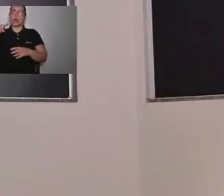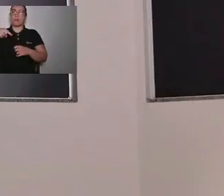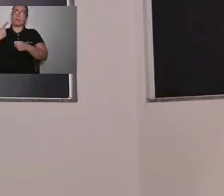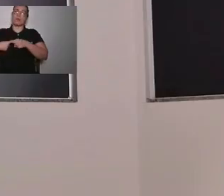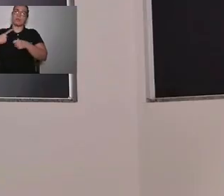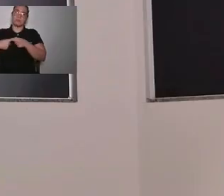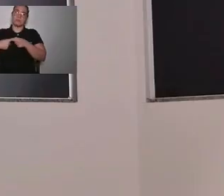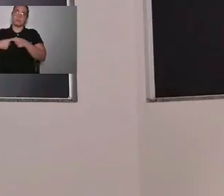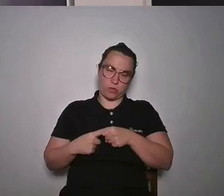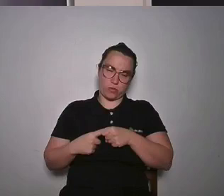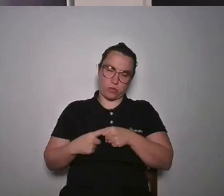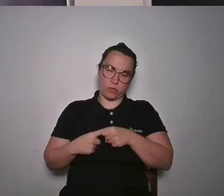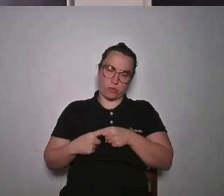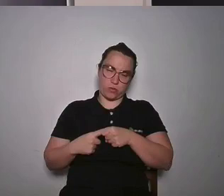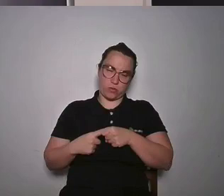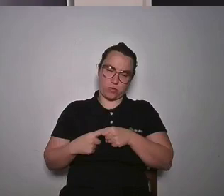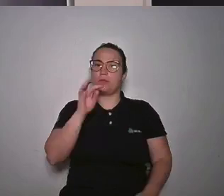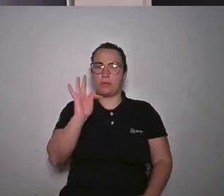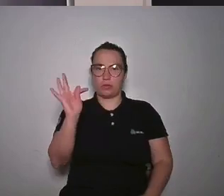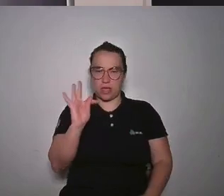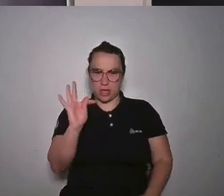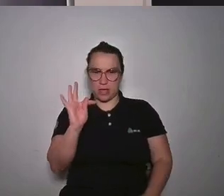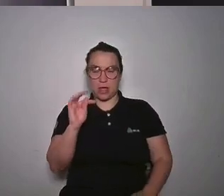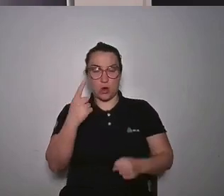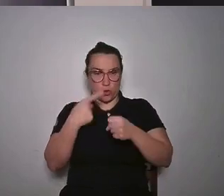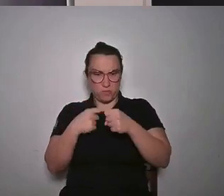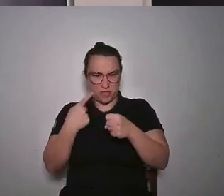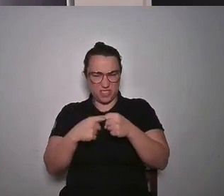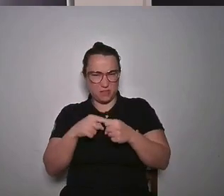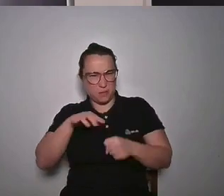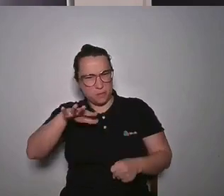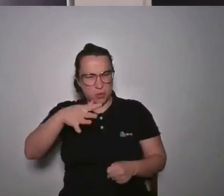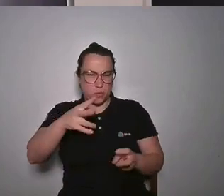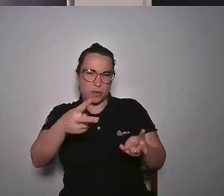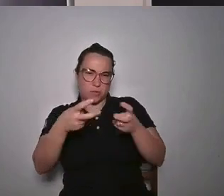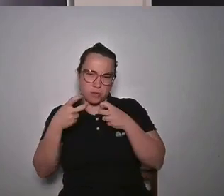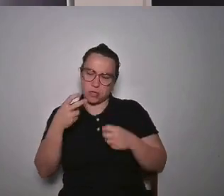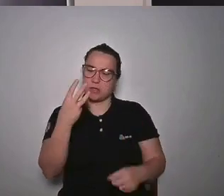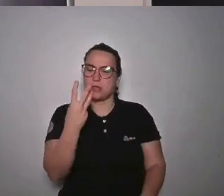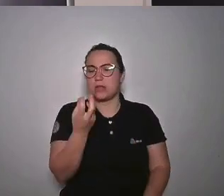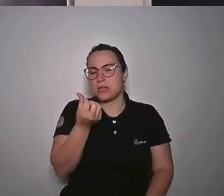Então, na receita tributária, o município estimou arrecadar